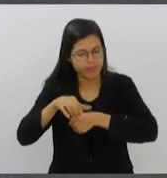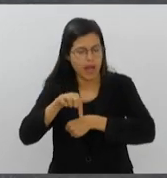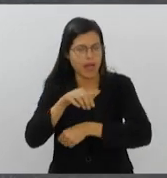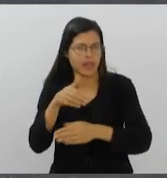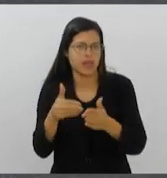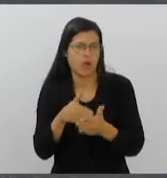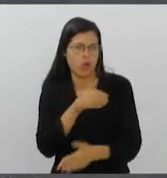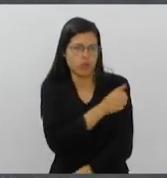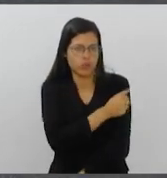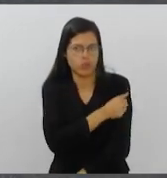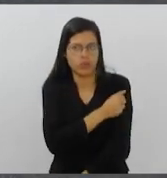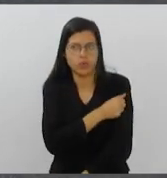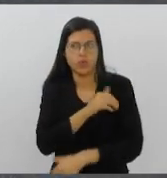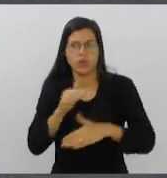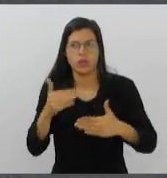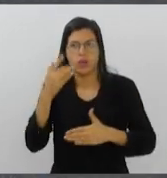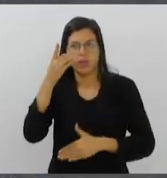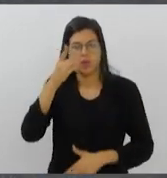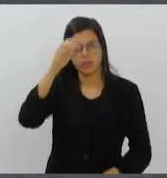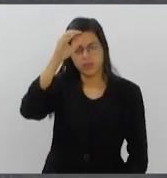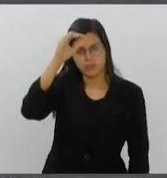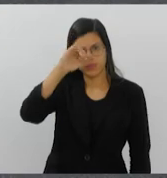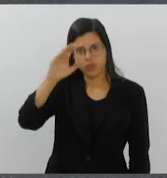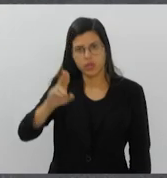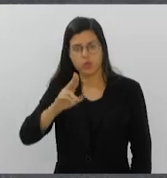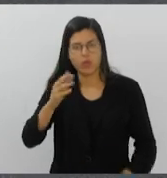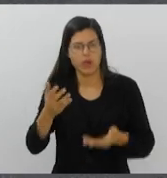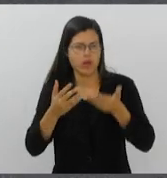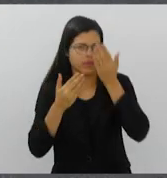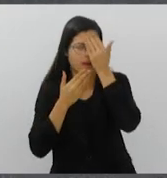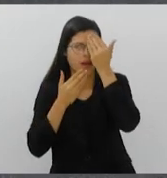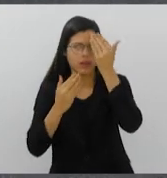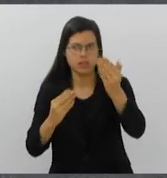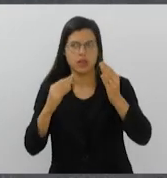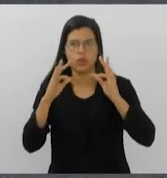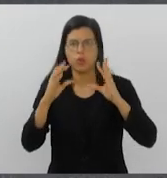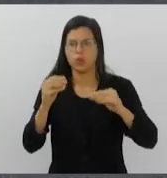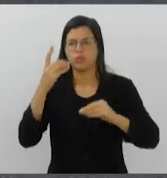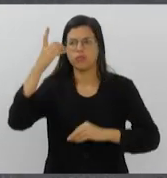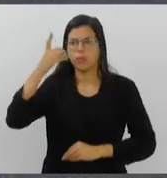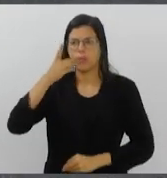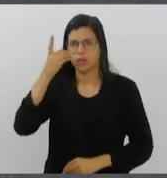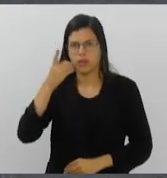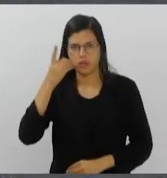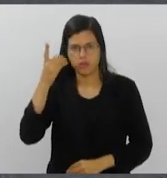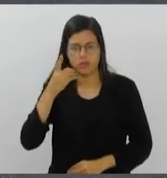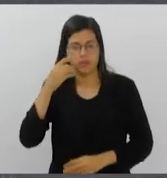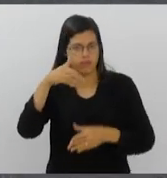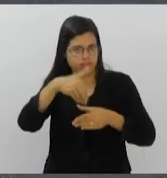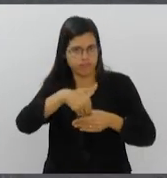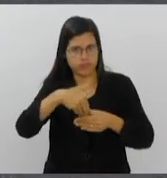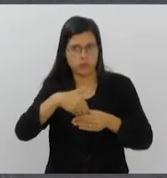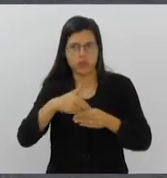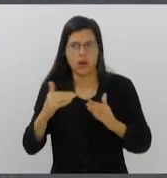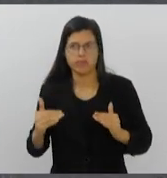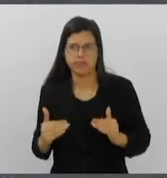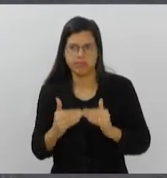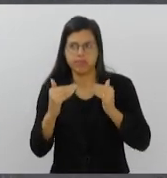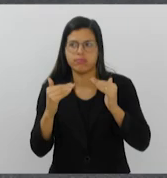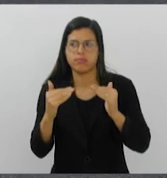senhora deputada presidenta Tia Ju, eu quero muito agradecer a todos os deputados e deputadas que votaram